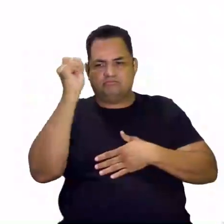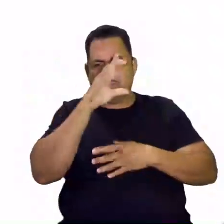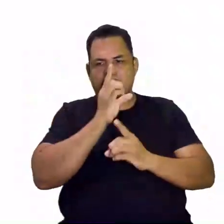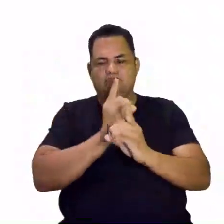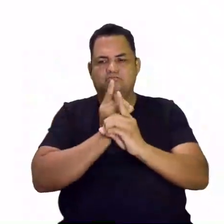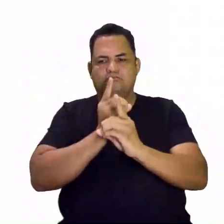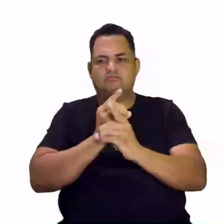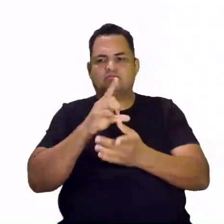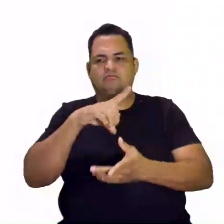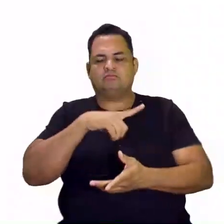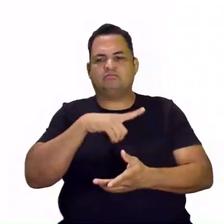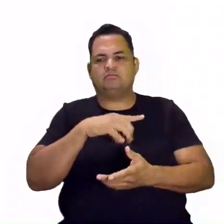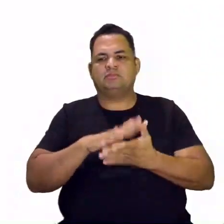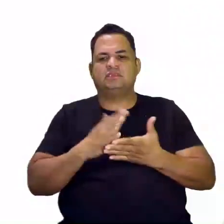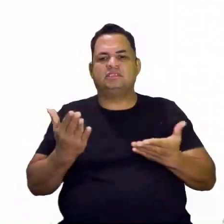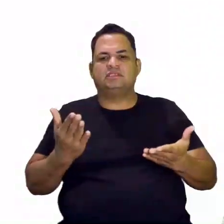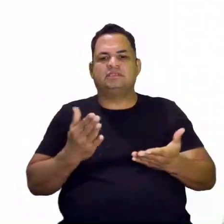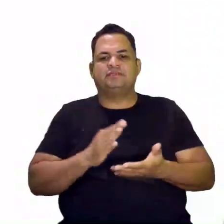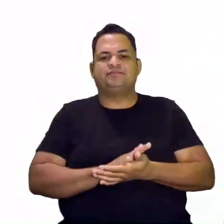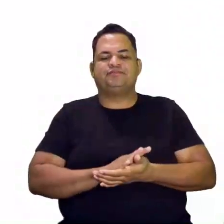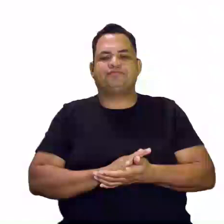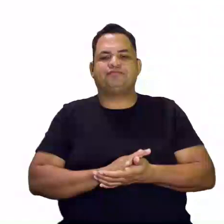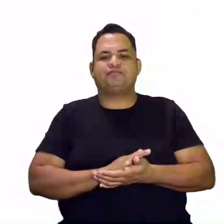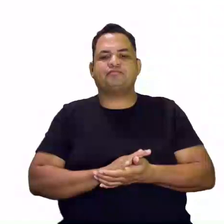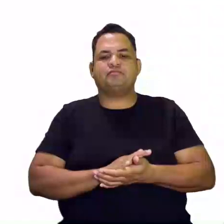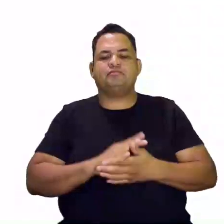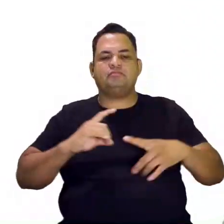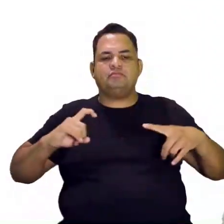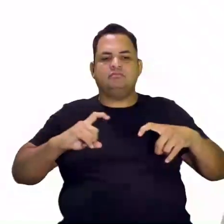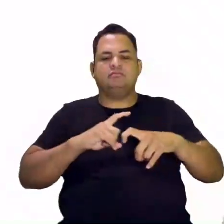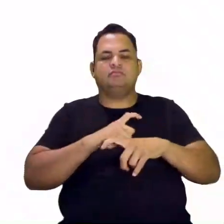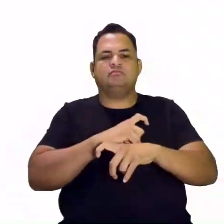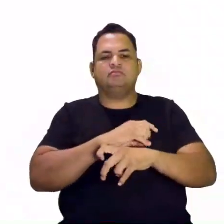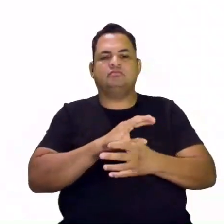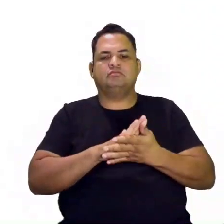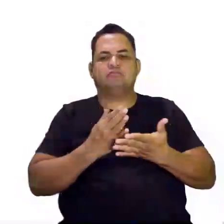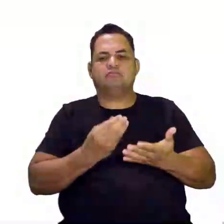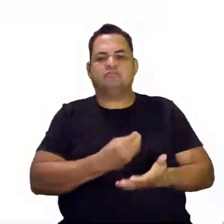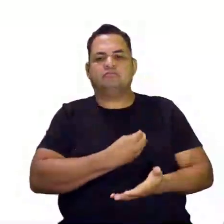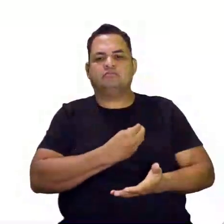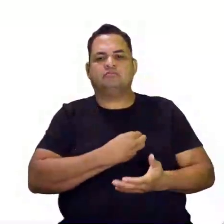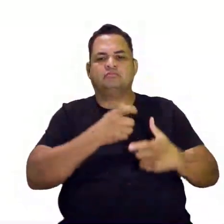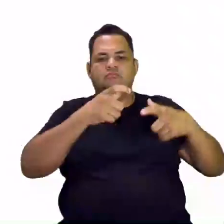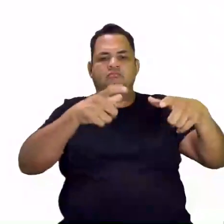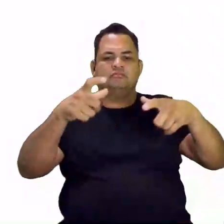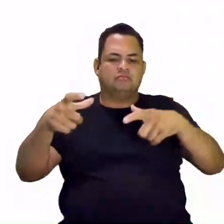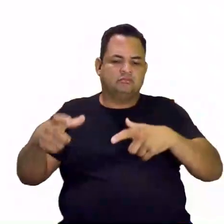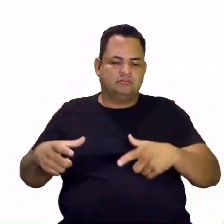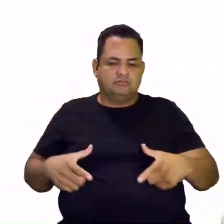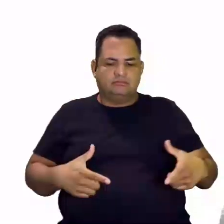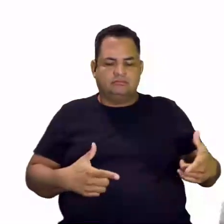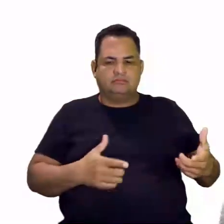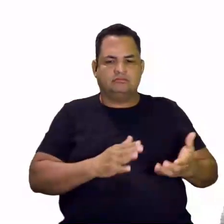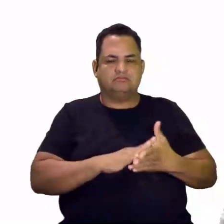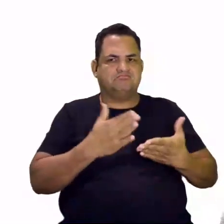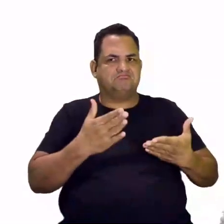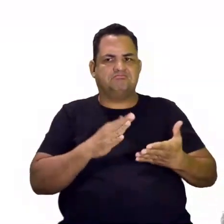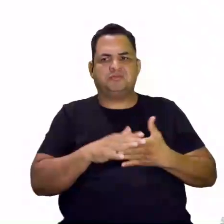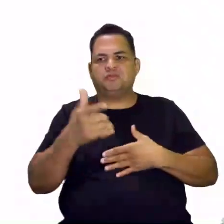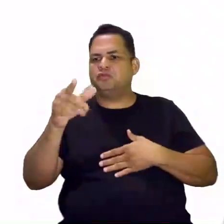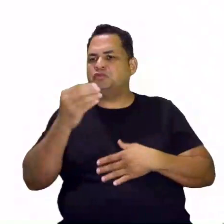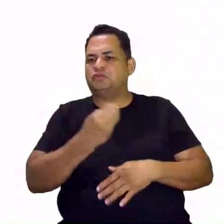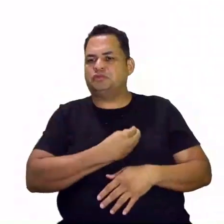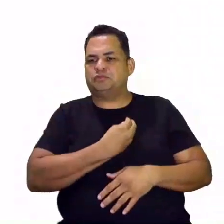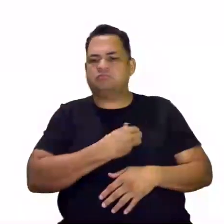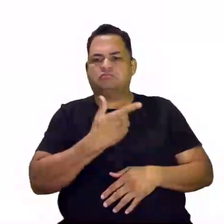né? Porque existem as bactérias, no reino monero nós vamos encontrar esses organismos que vivem em lugares que a maioria dos outros